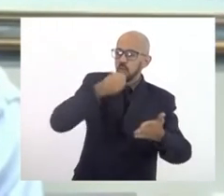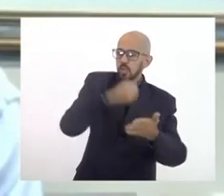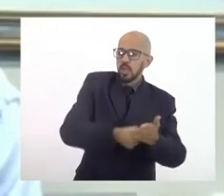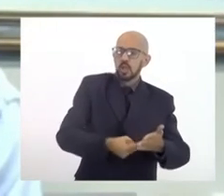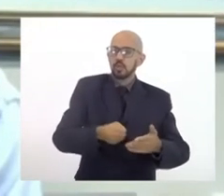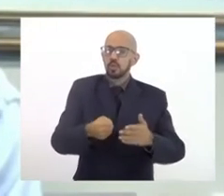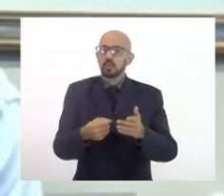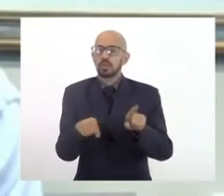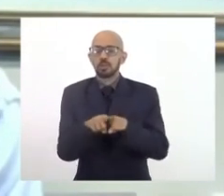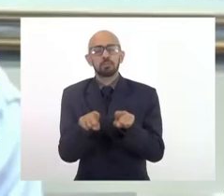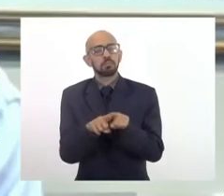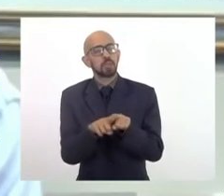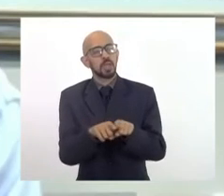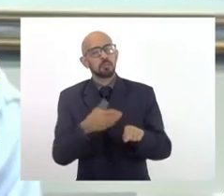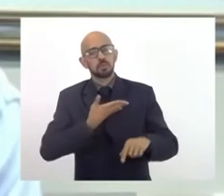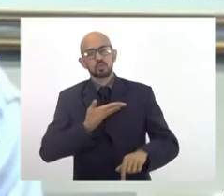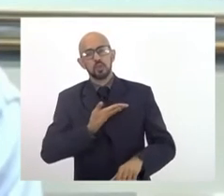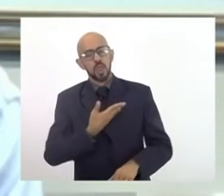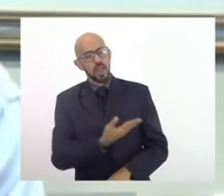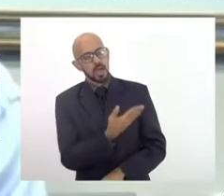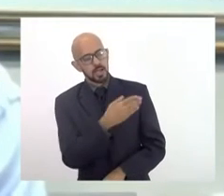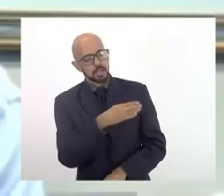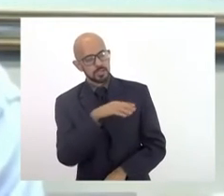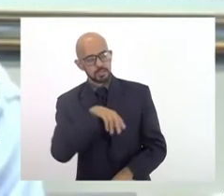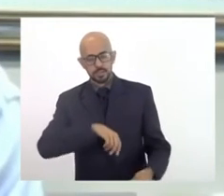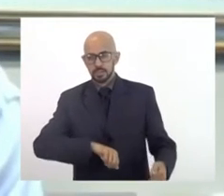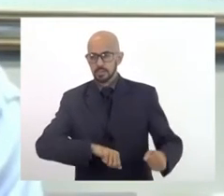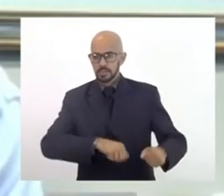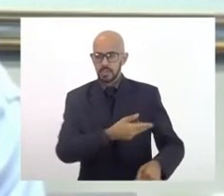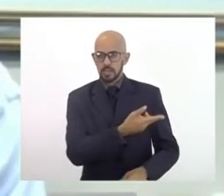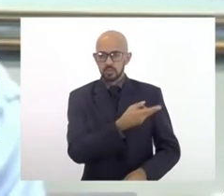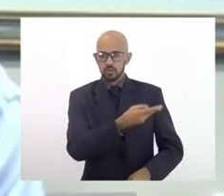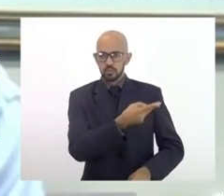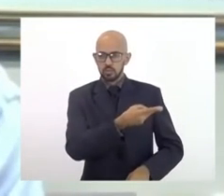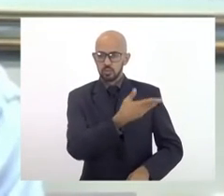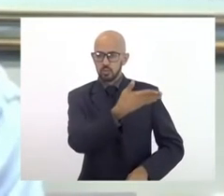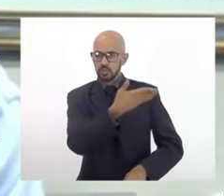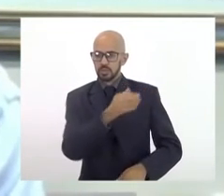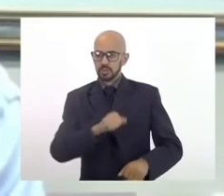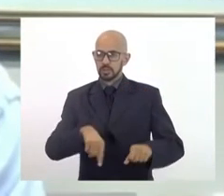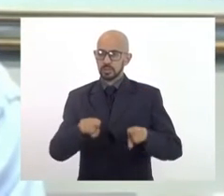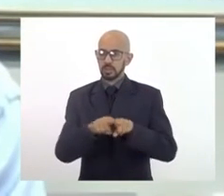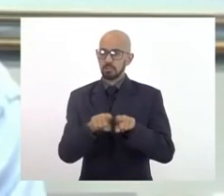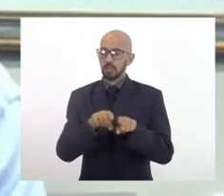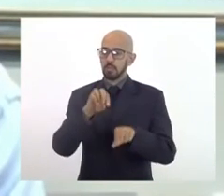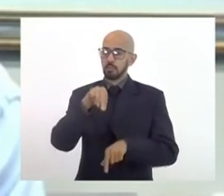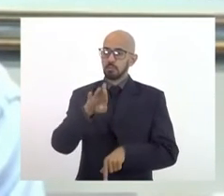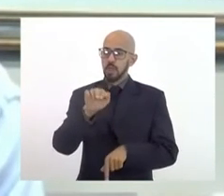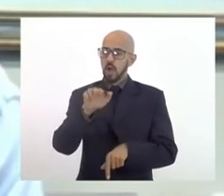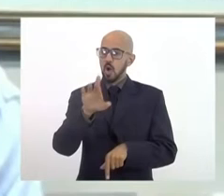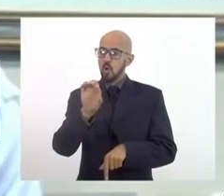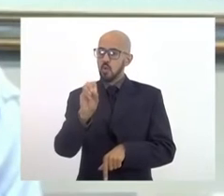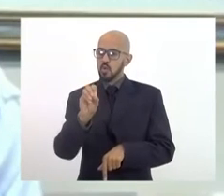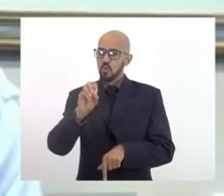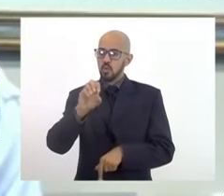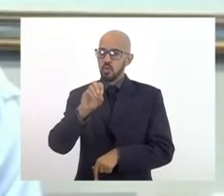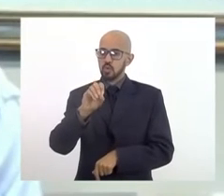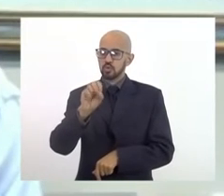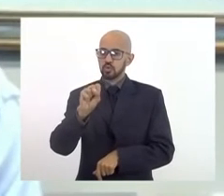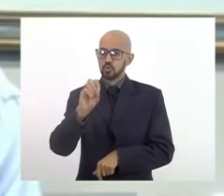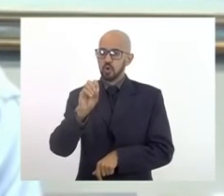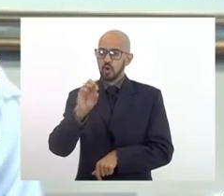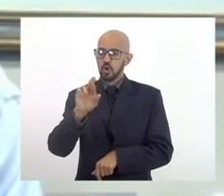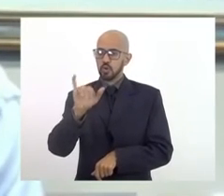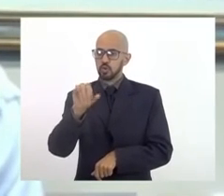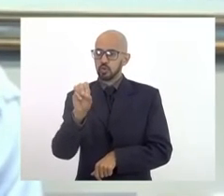o Caetano e o Caiuca, né? E cumprimentar todos, o meu amigo Mauro Osório também não posso deixar de cumprimentá-lo,